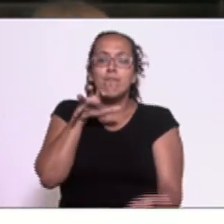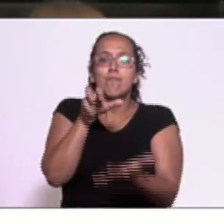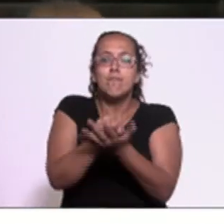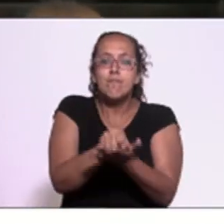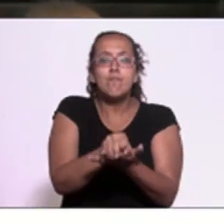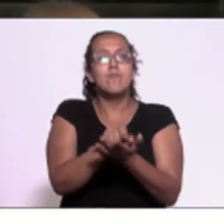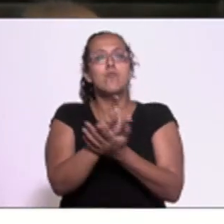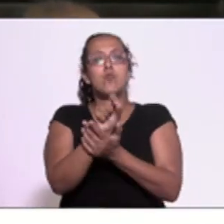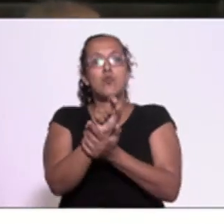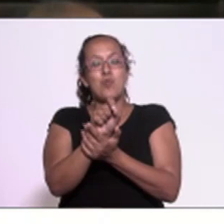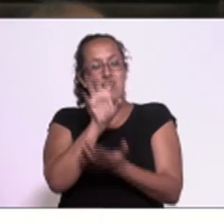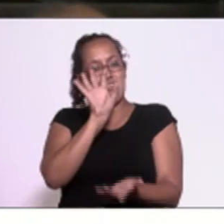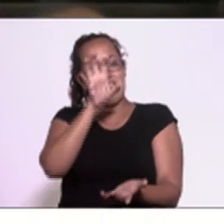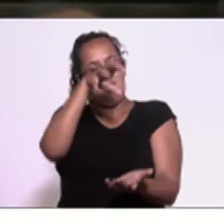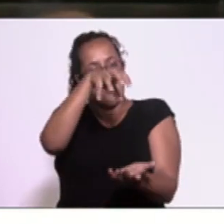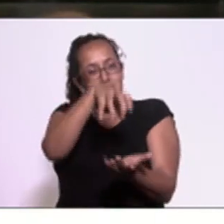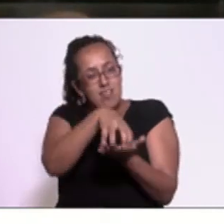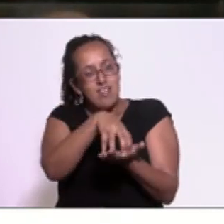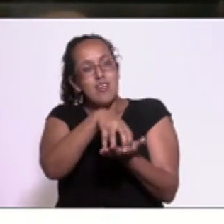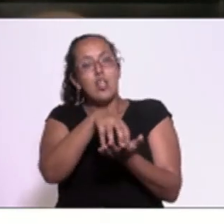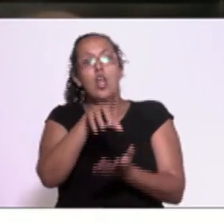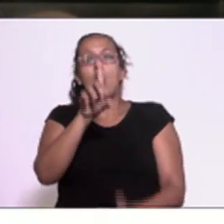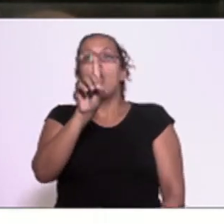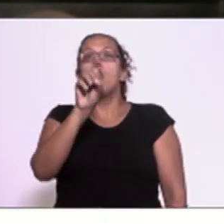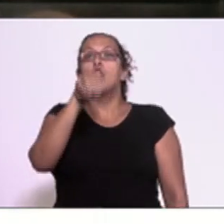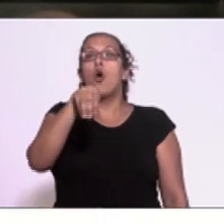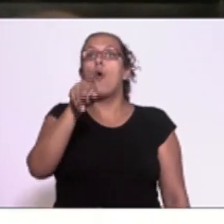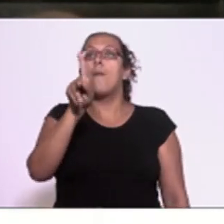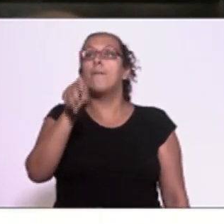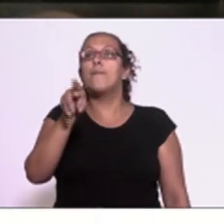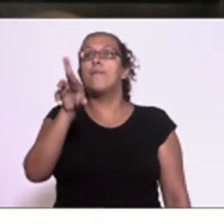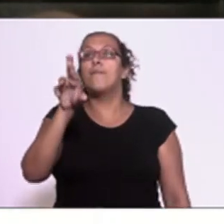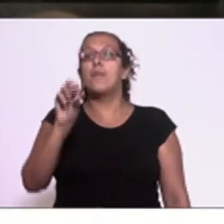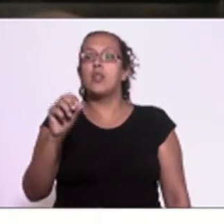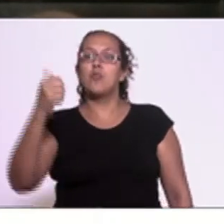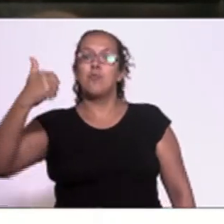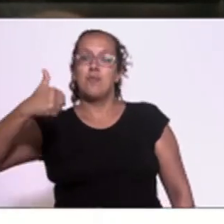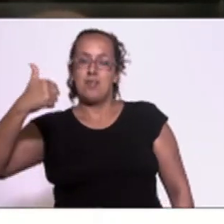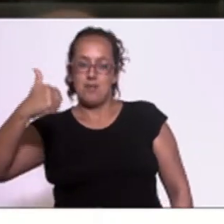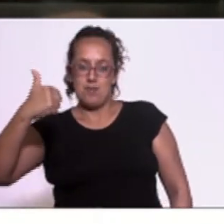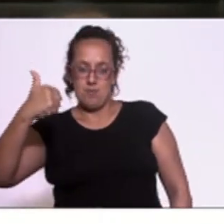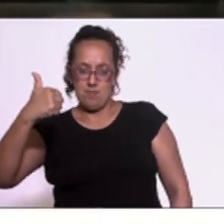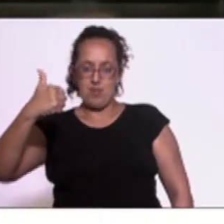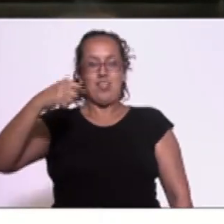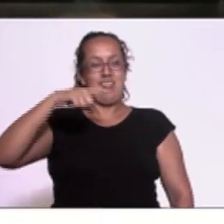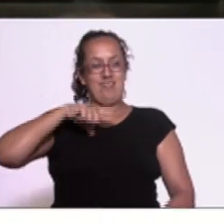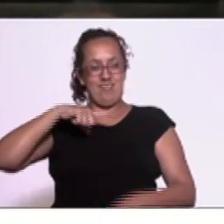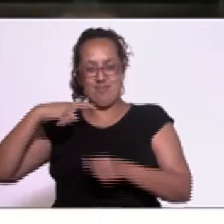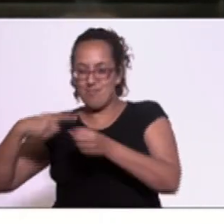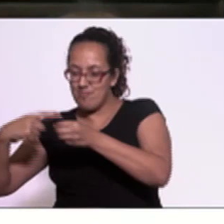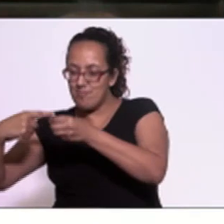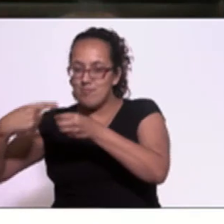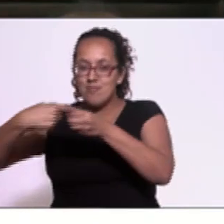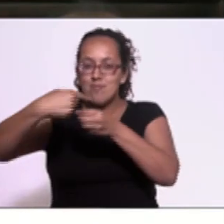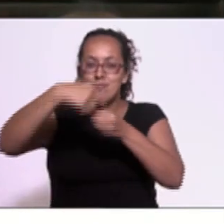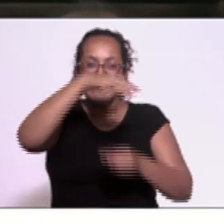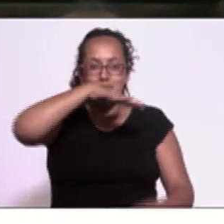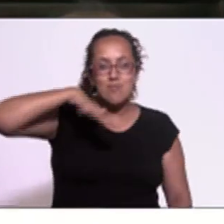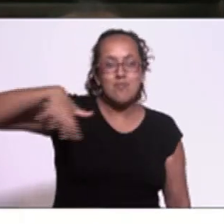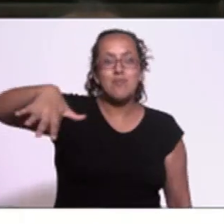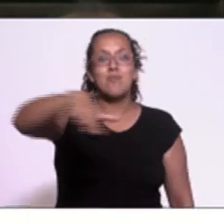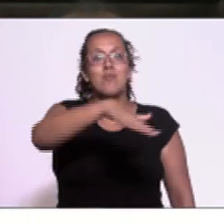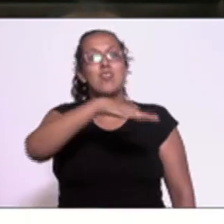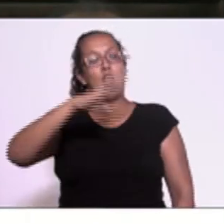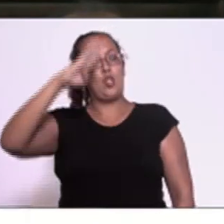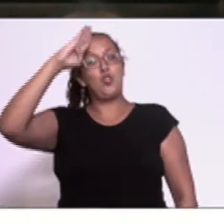da unidade nacional, com Dom Pedro I, com a pacificação das nossas províncias, conduzidas pelo soldado e